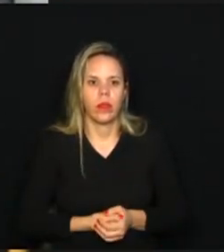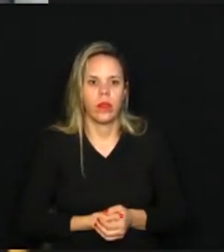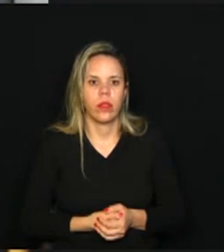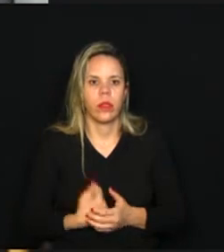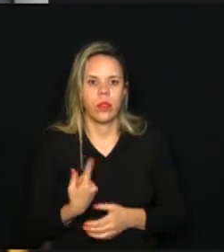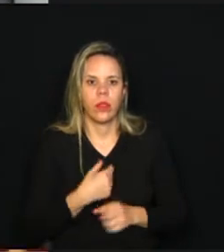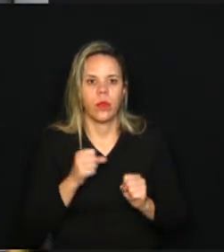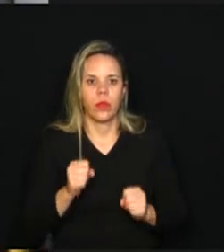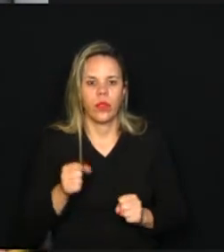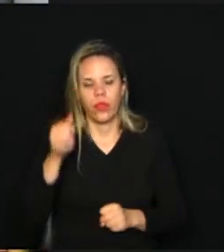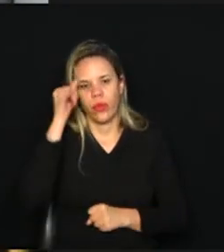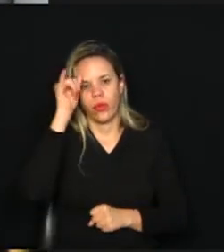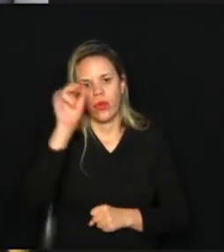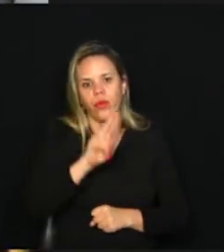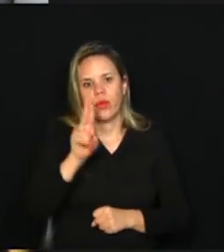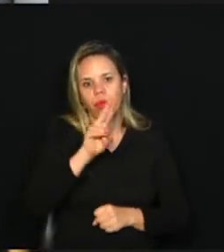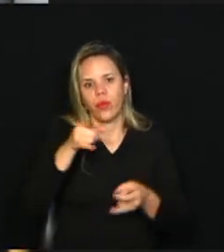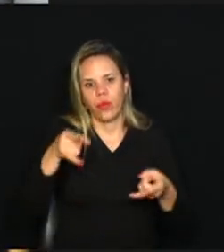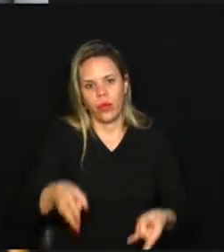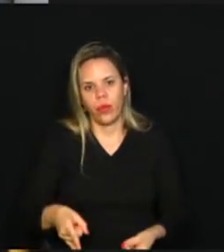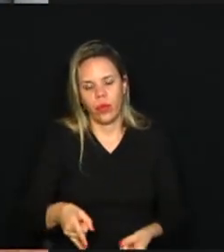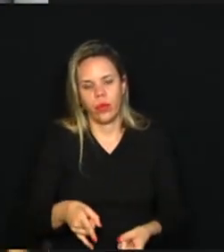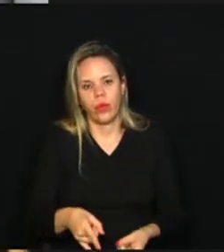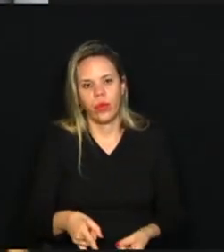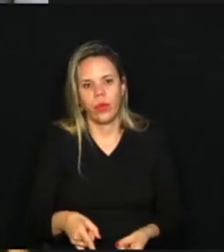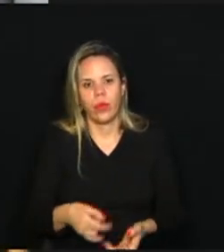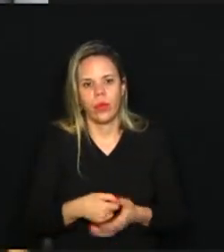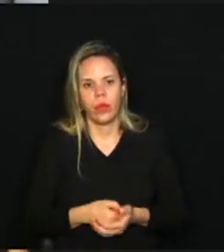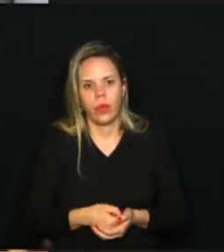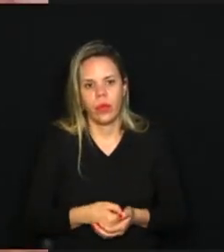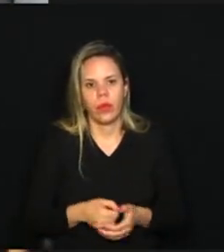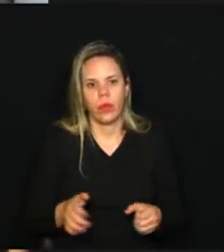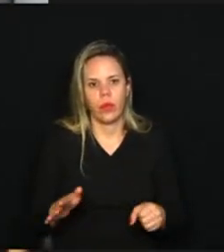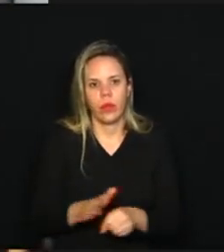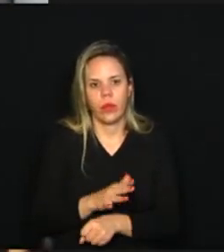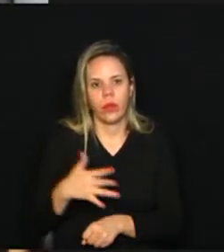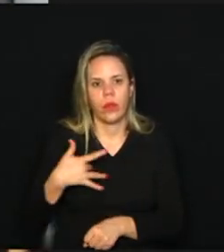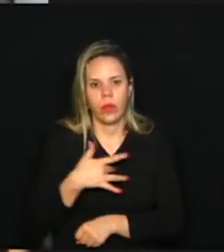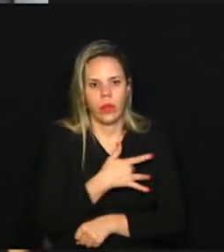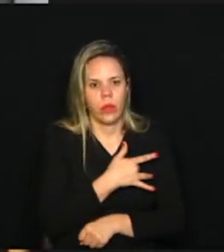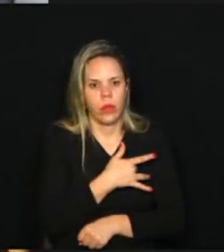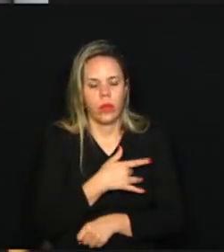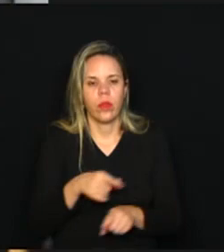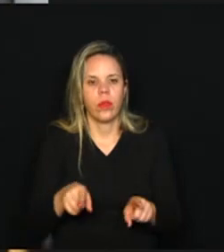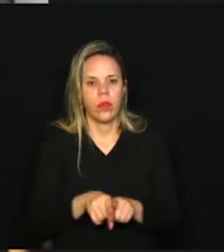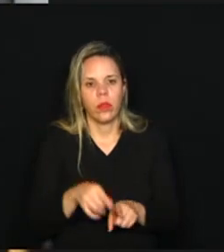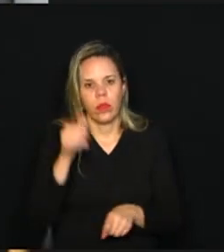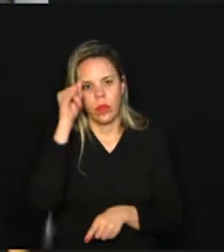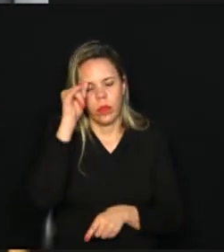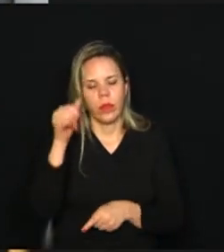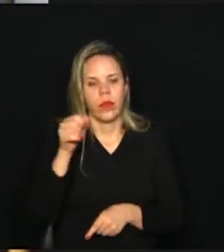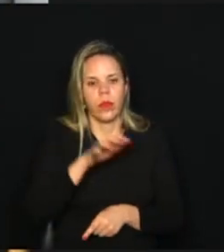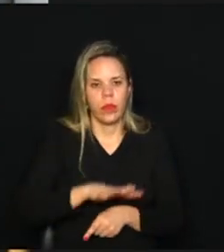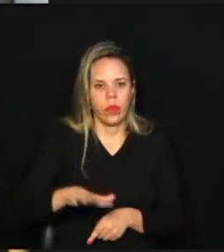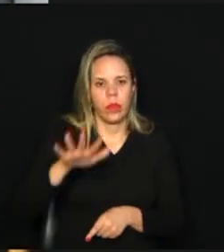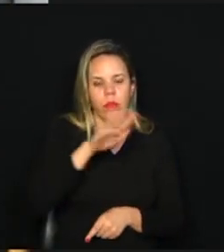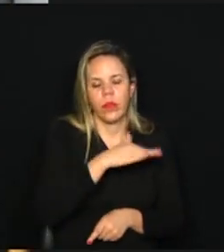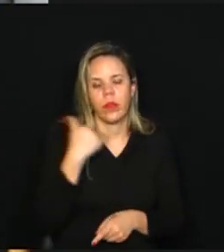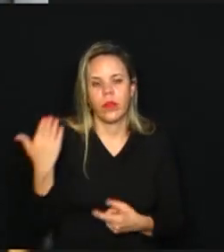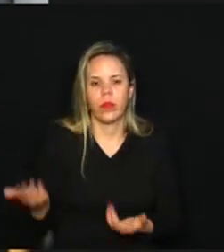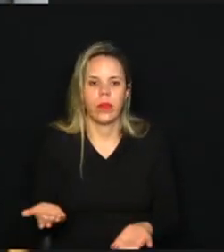puder evitar o uso de leito, a gente não só está evitando o colapso do sistema de saúde, mas a gente está evitando, de maneira geral, mortes,